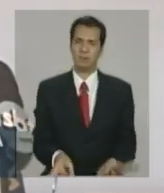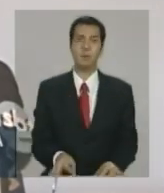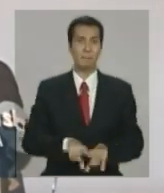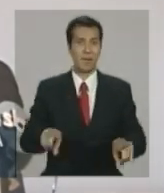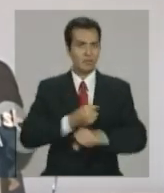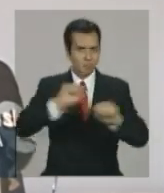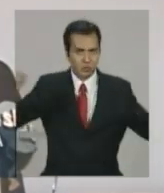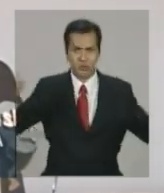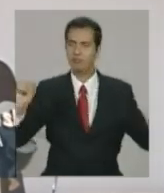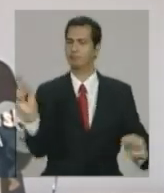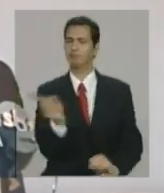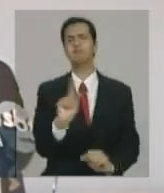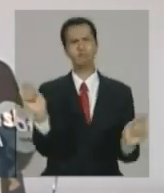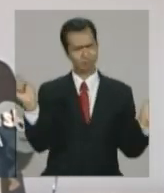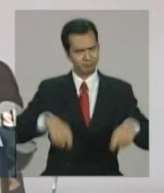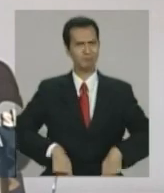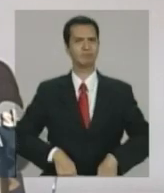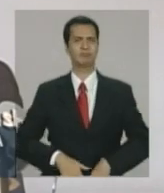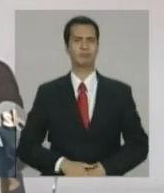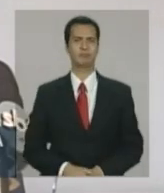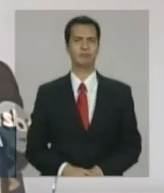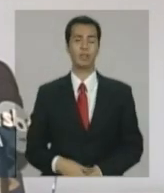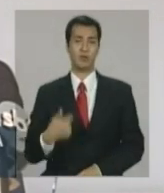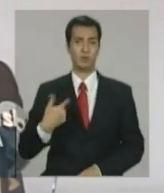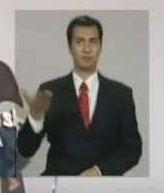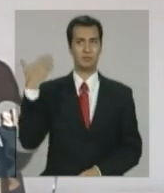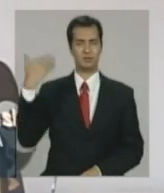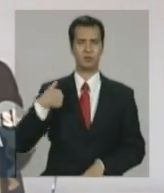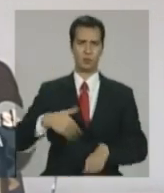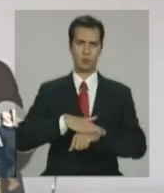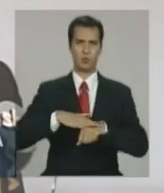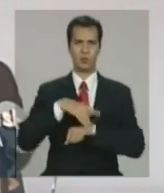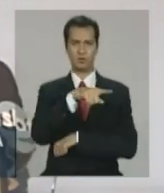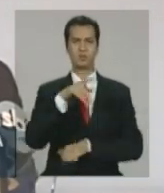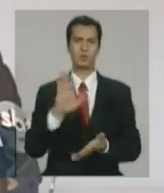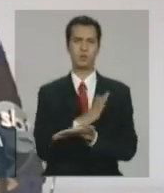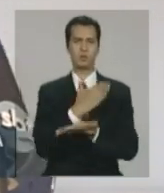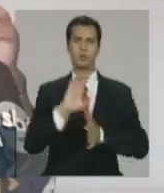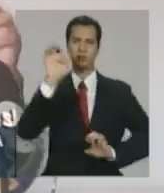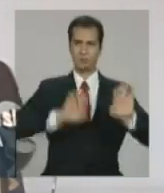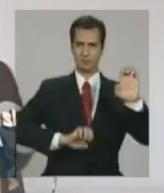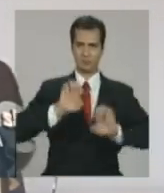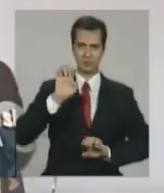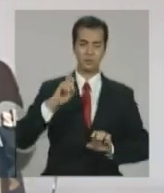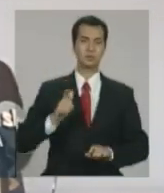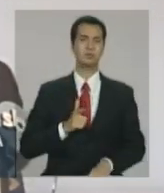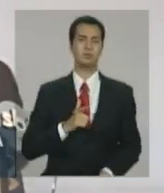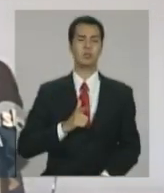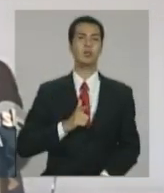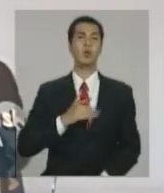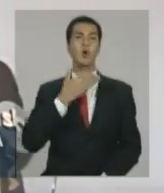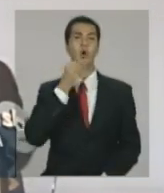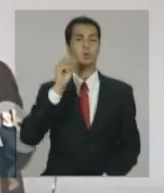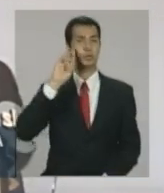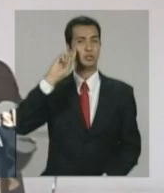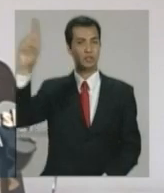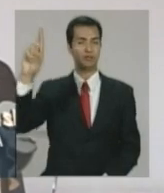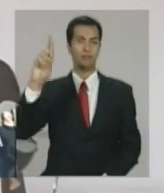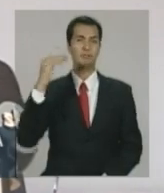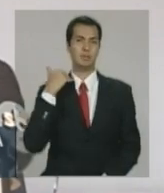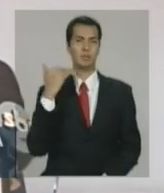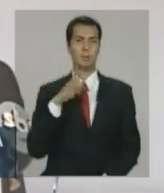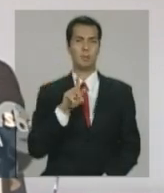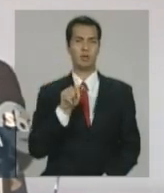o presidente do Pactual, o André Esteves, fez uma avaliação interessante sobre